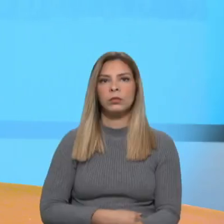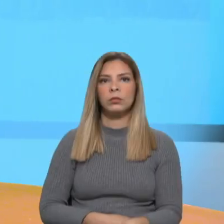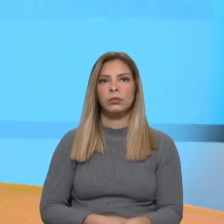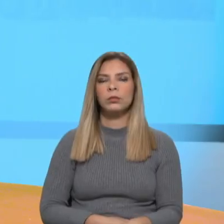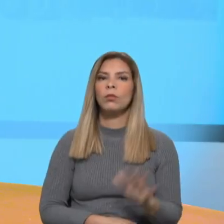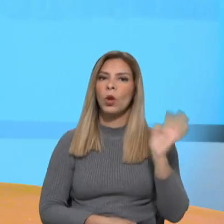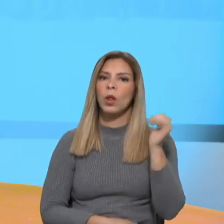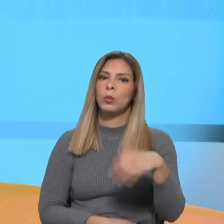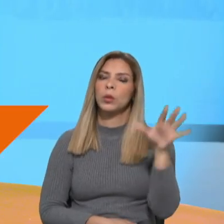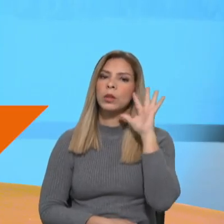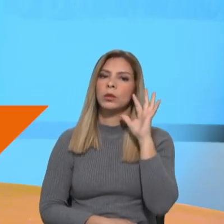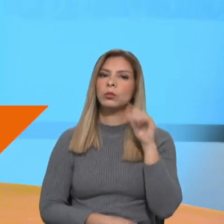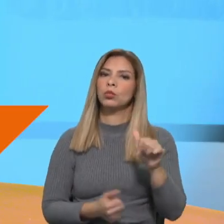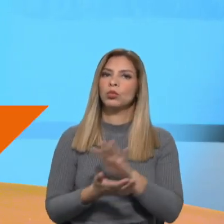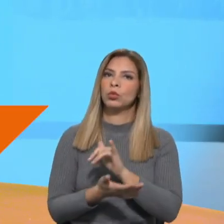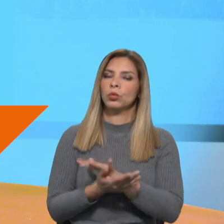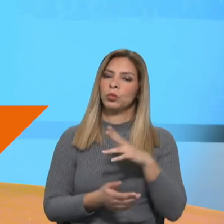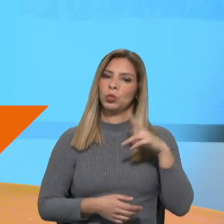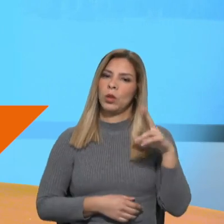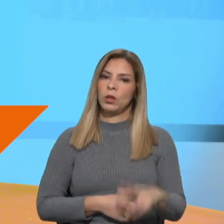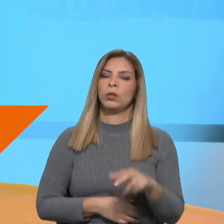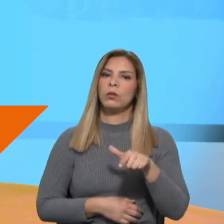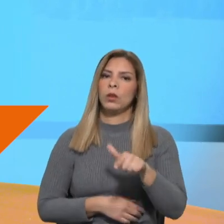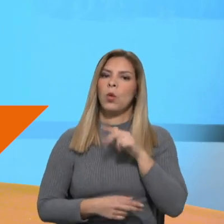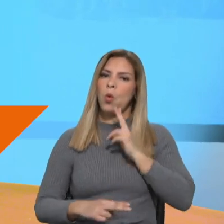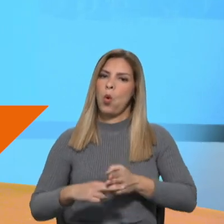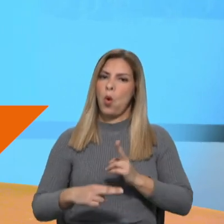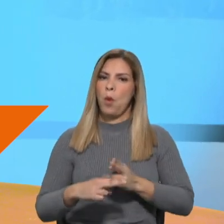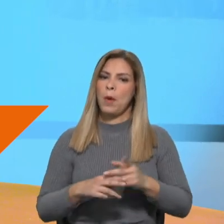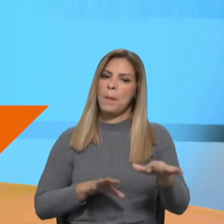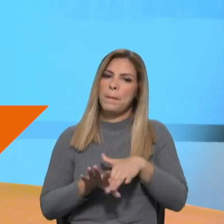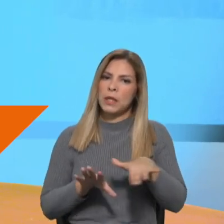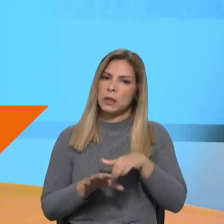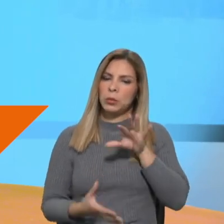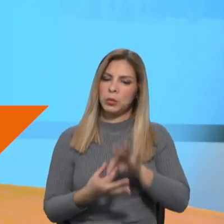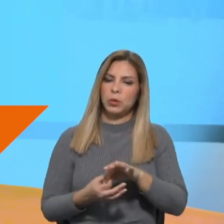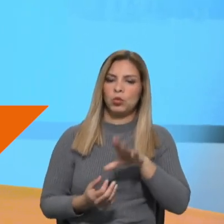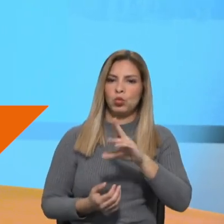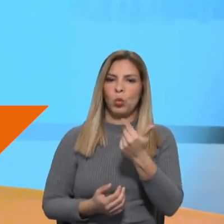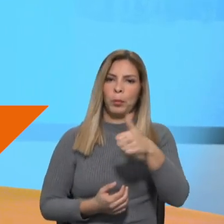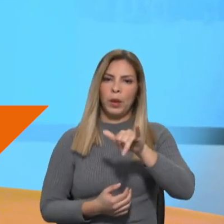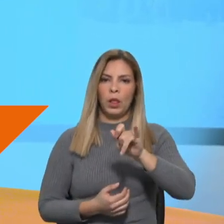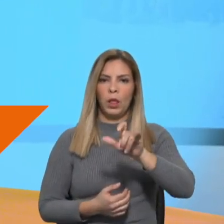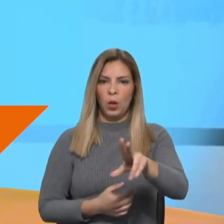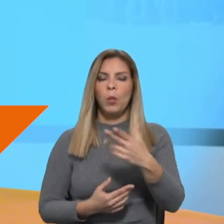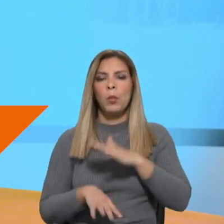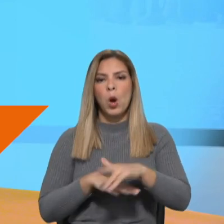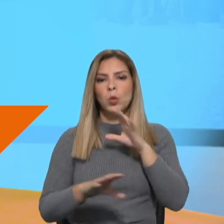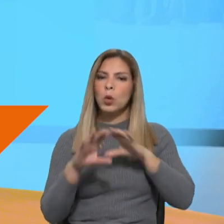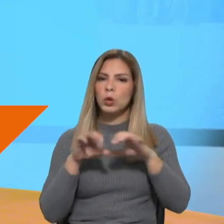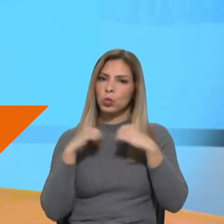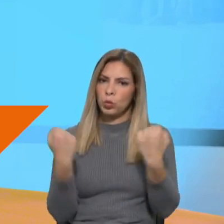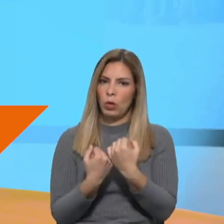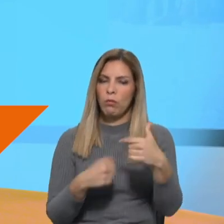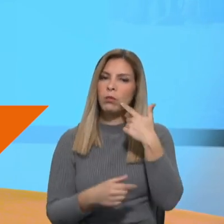Olá, muito boa tarde. Jornalistas portugueses estiveram em Roma a participar no Jubileu dos Comunicadores, um programa cheio, marcado também